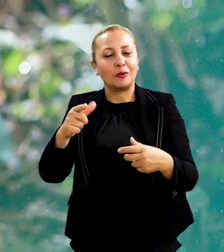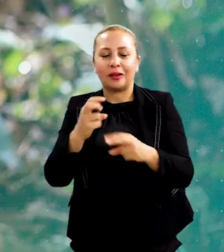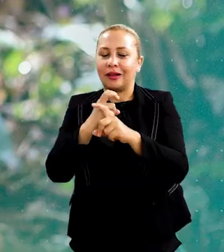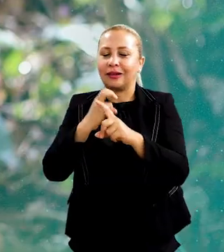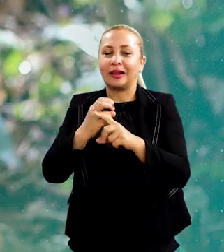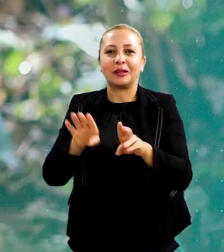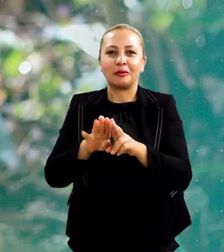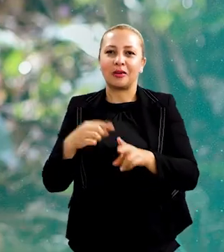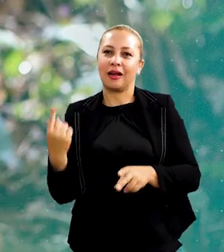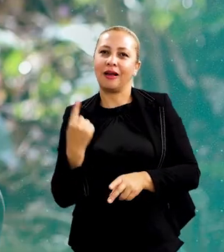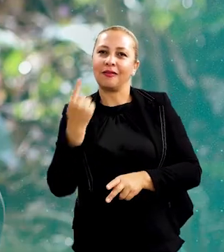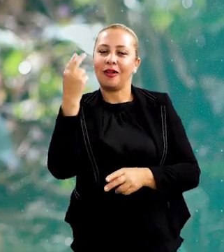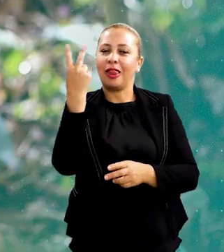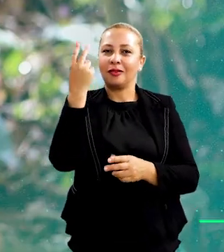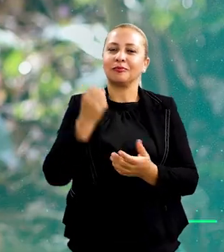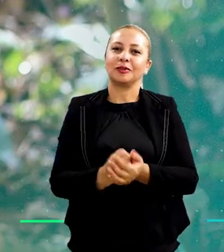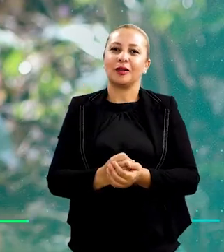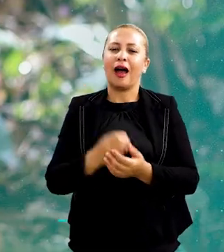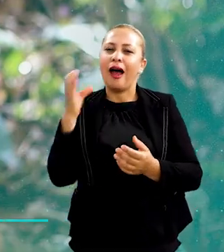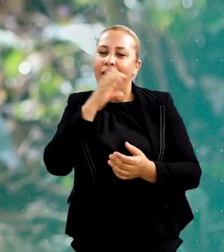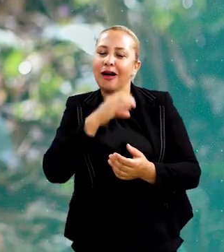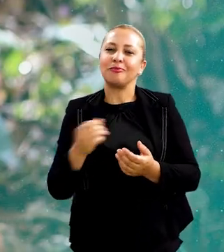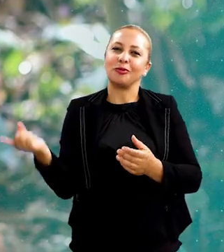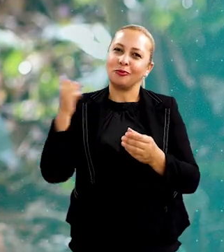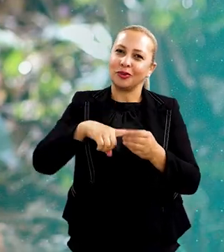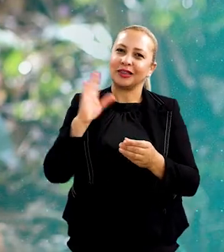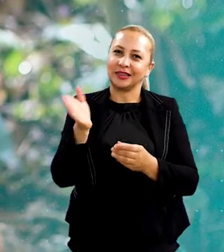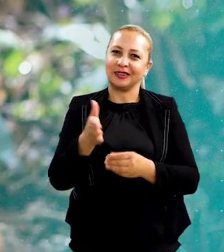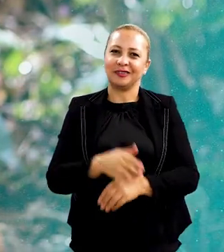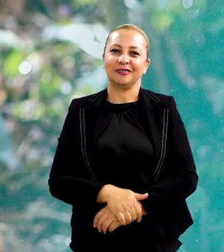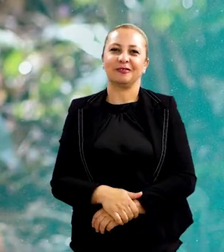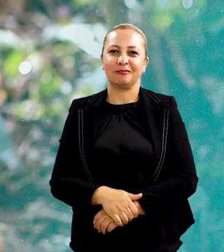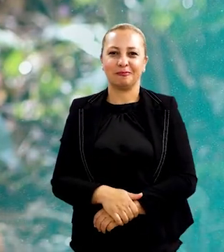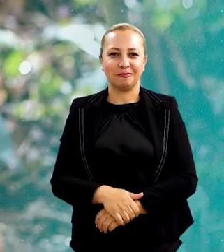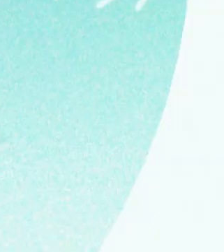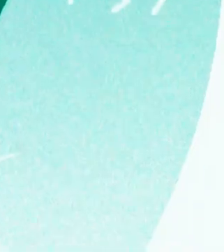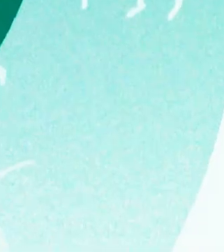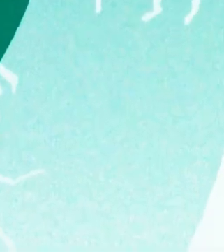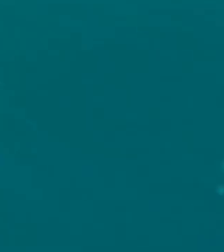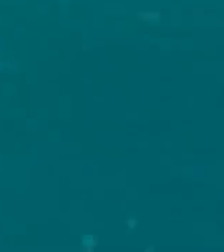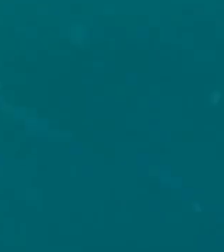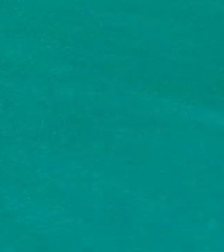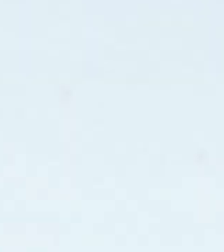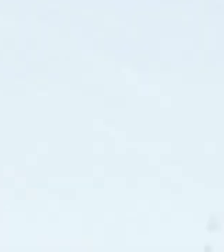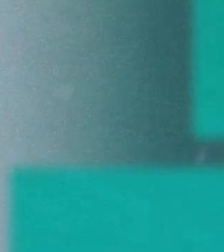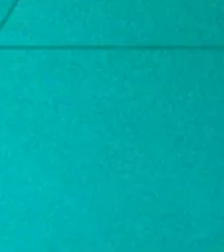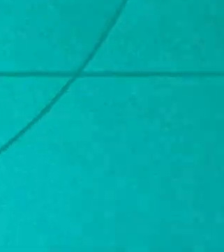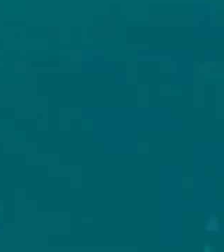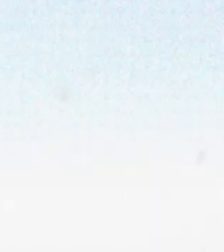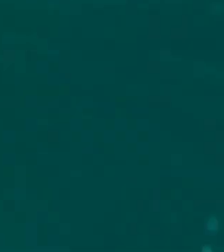alta rentabilidade para os produtores. O intervalo é rápido, a gente volta já já.